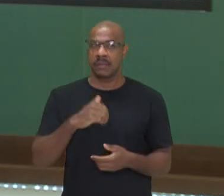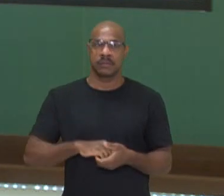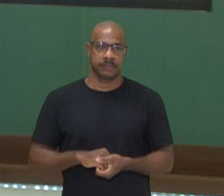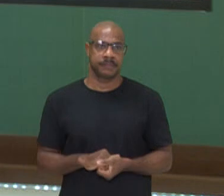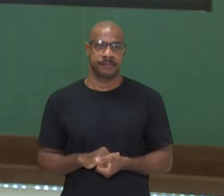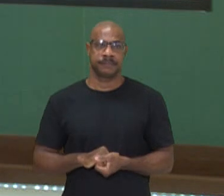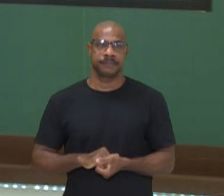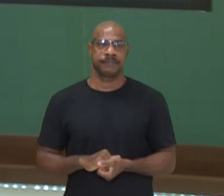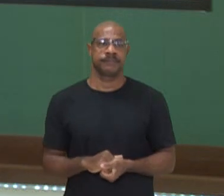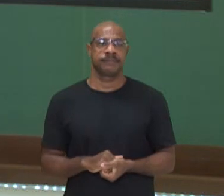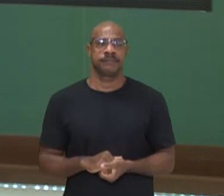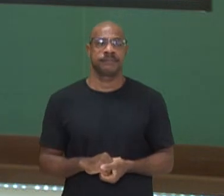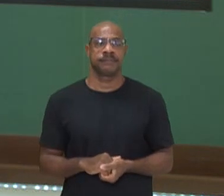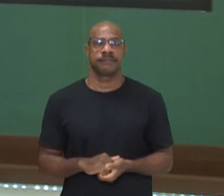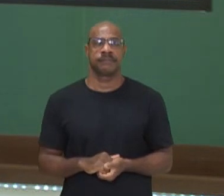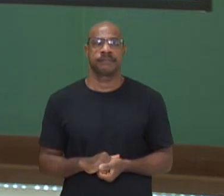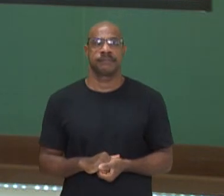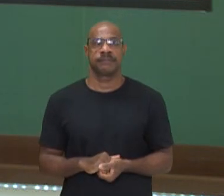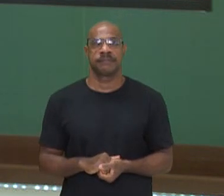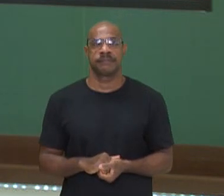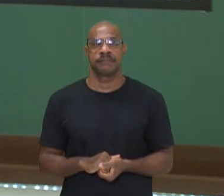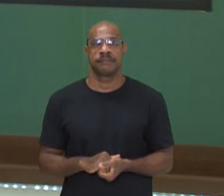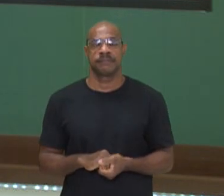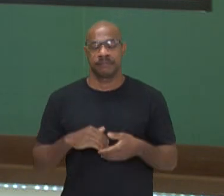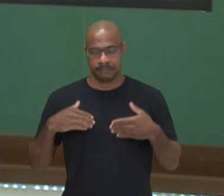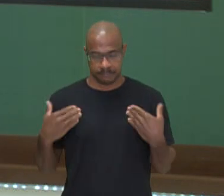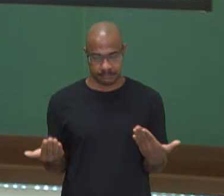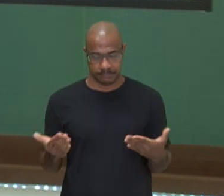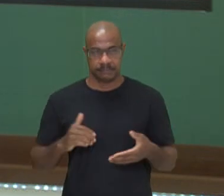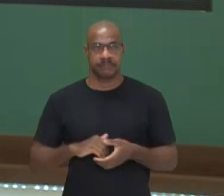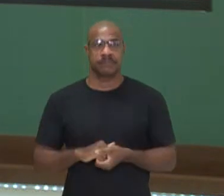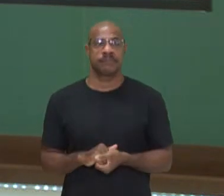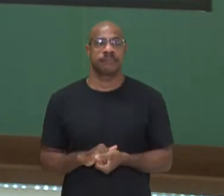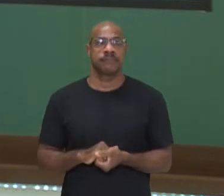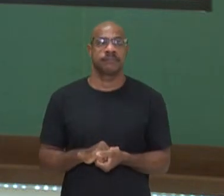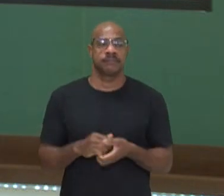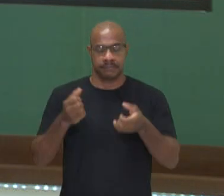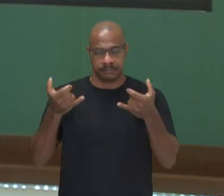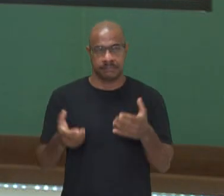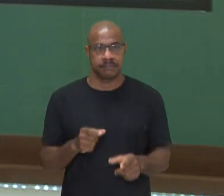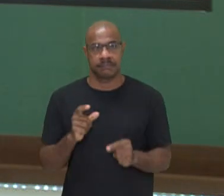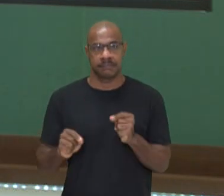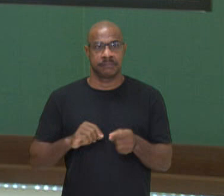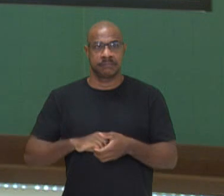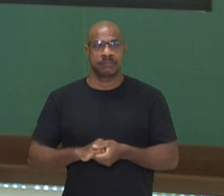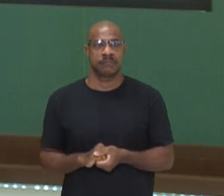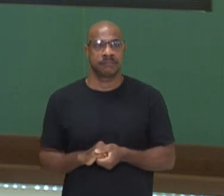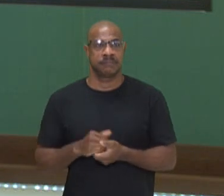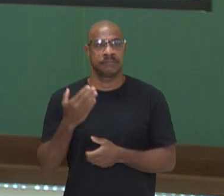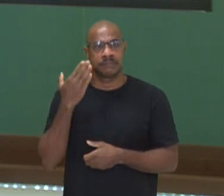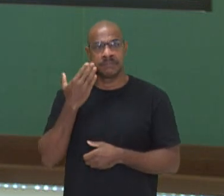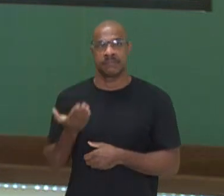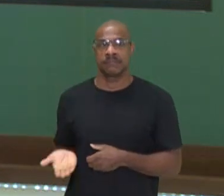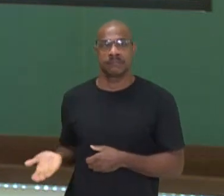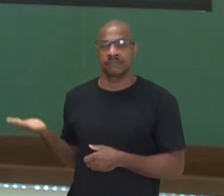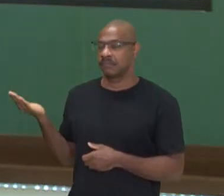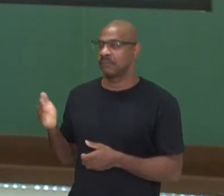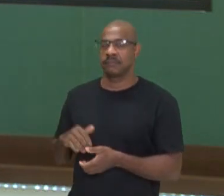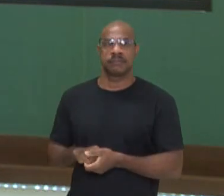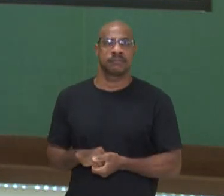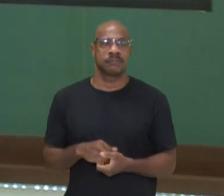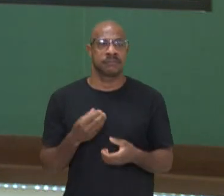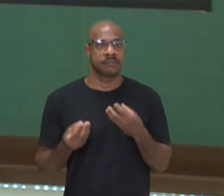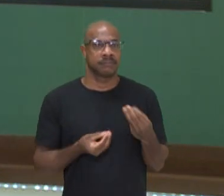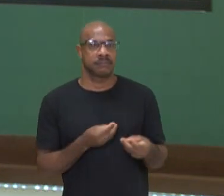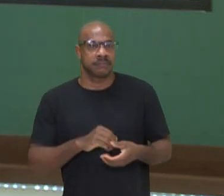comecinho, tá bom? Beleza. Bora falar um pouco sobre as tag questions. Vamos ver? Então,